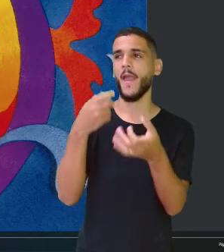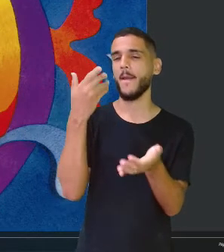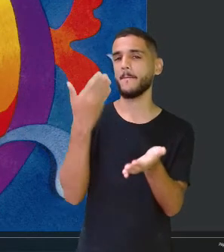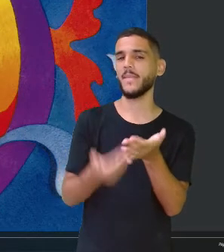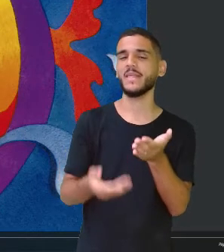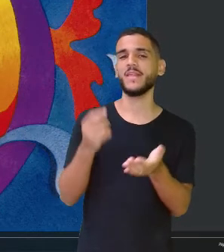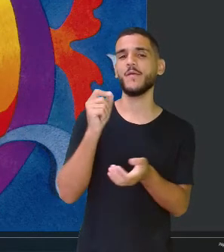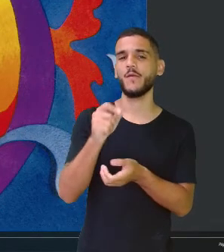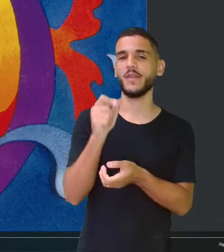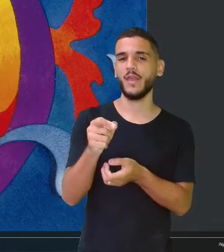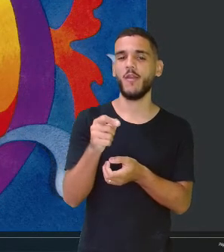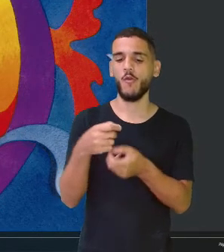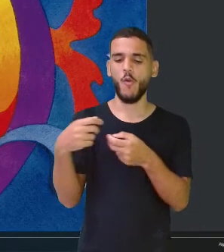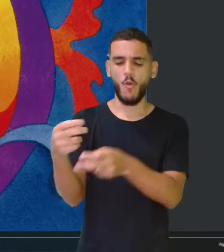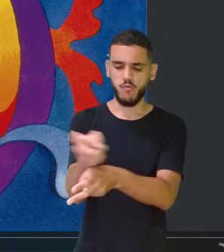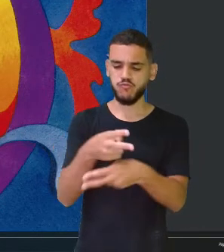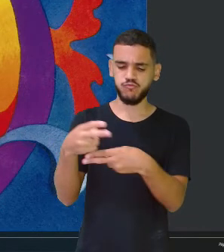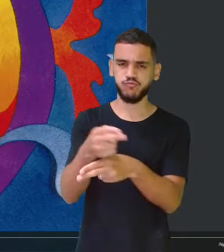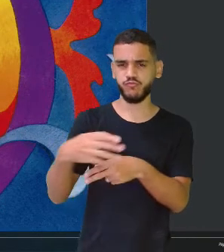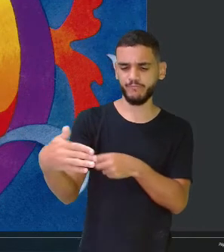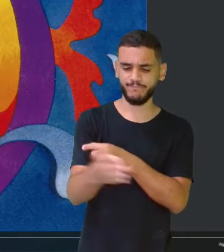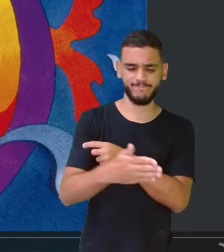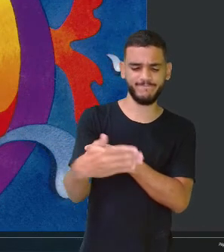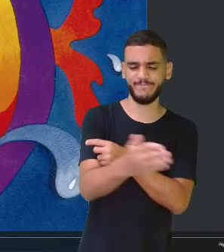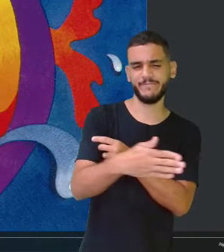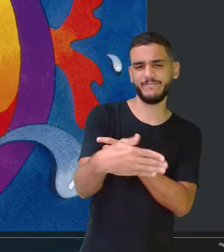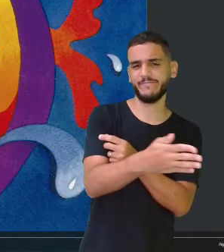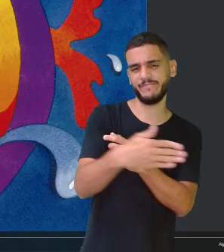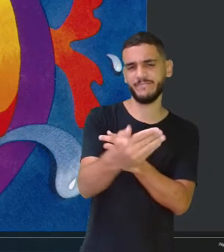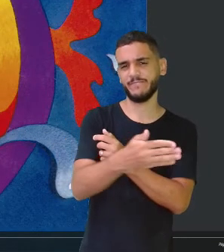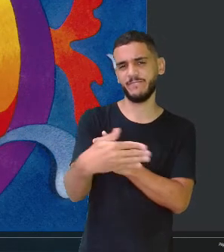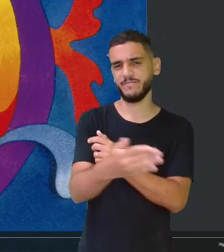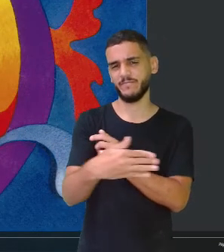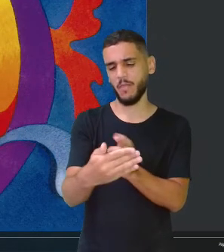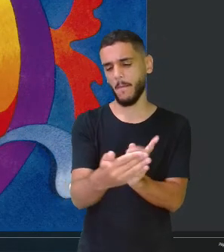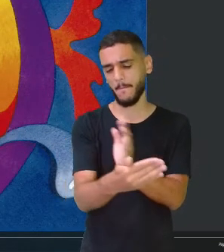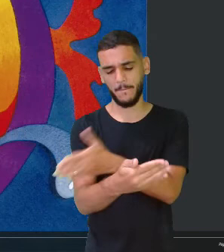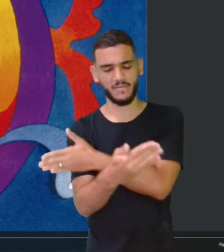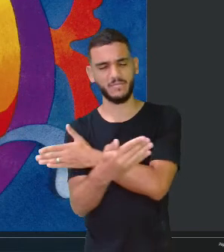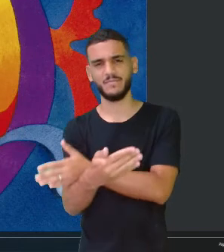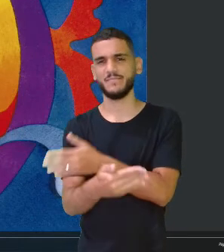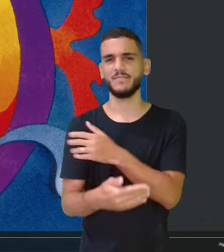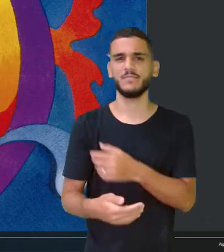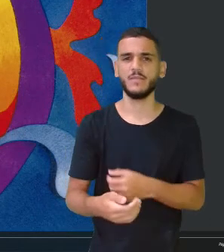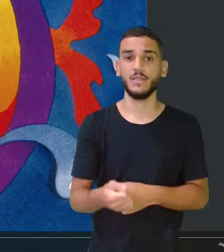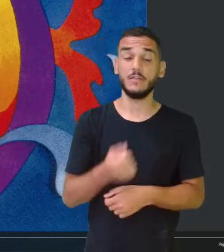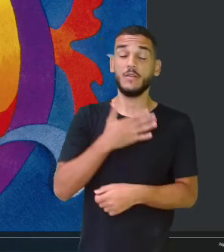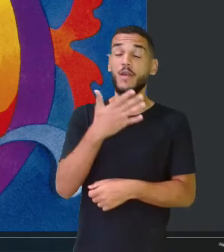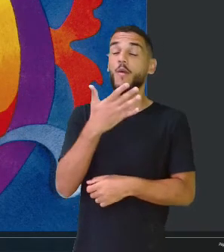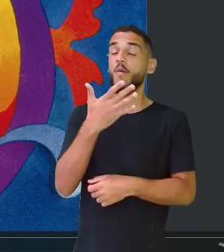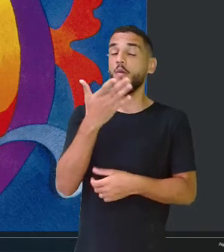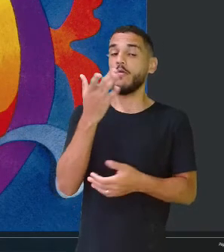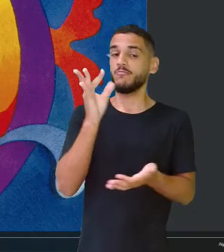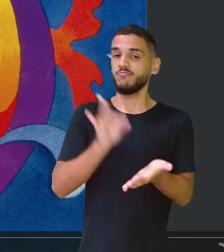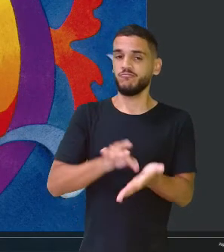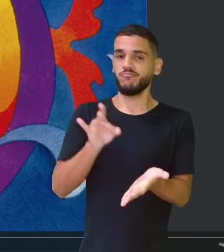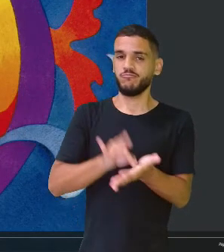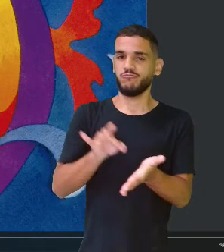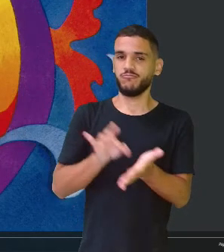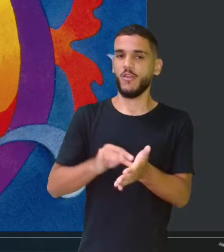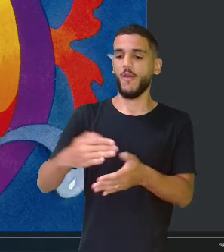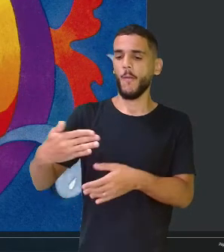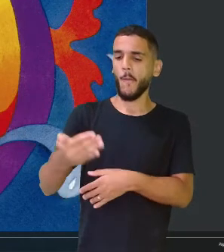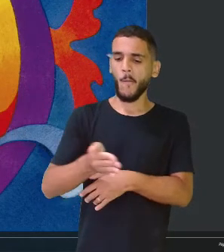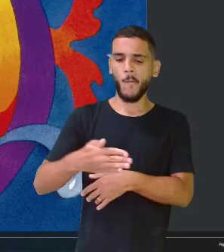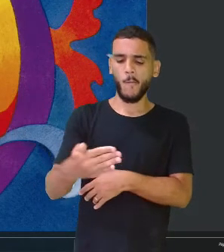passou por um pé de vento e que levou o inho dele. Ah, que foi um susto daqueles. O peixe